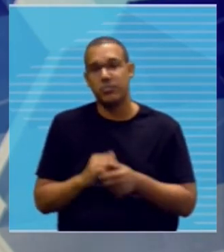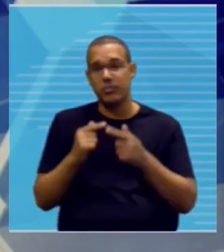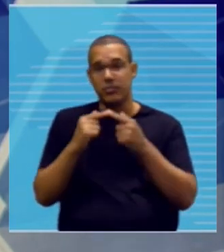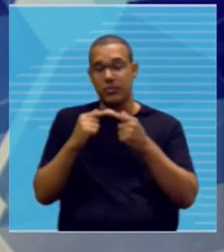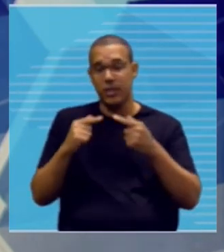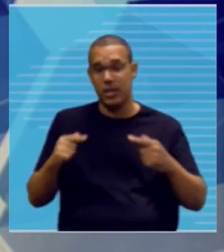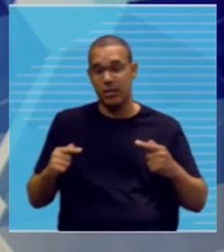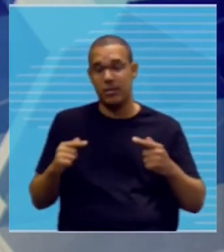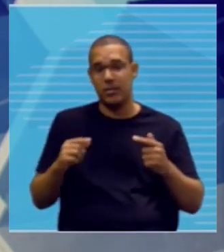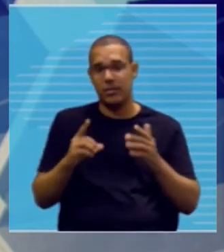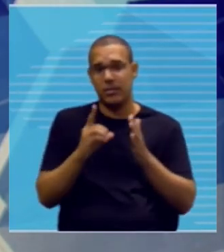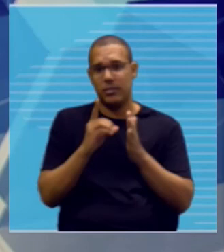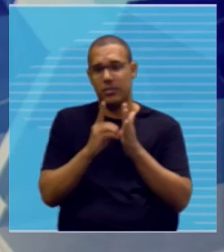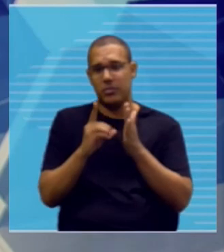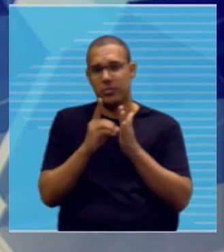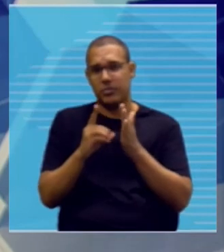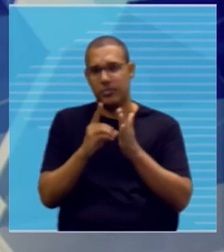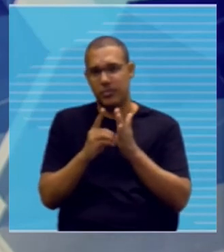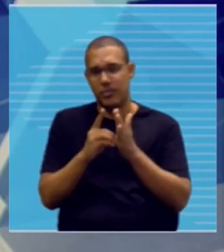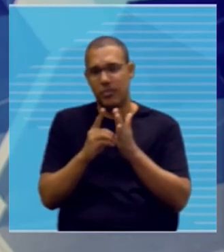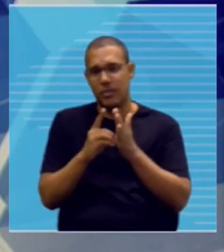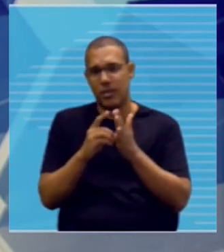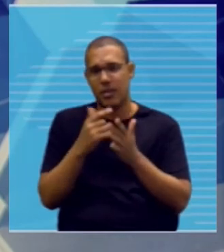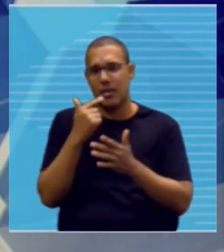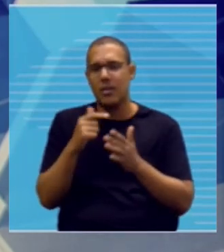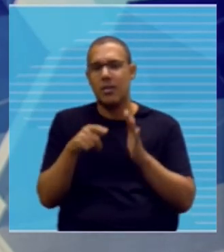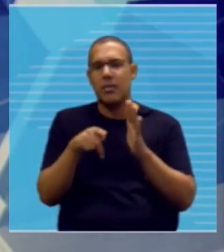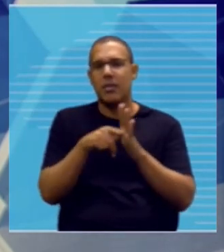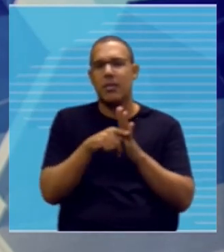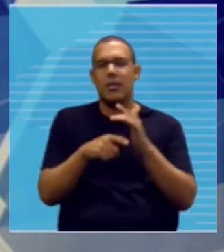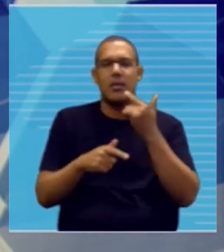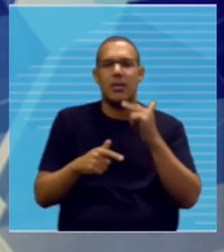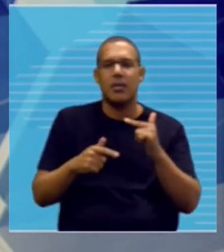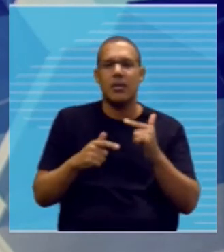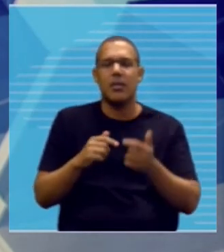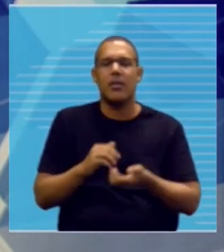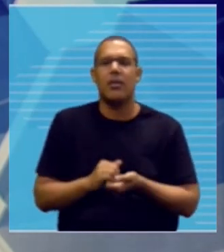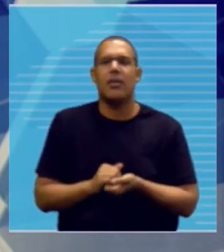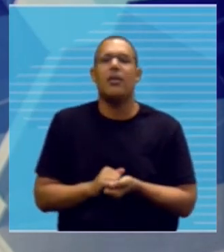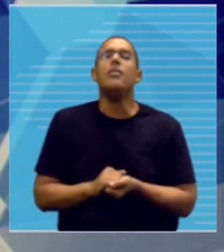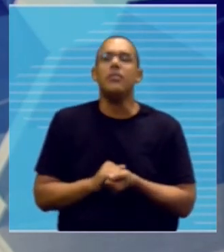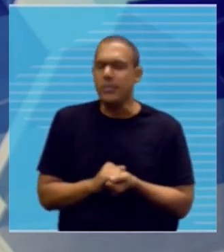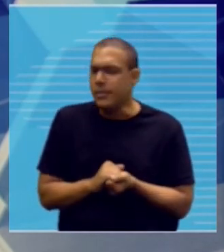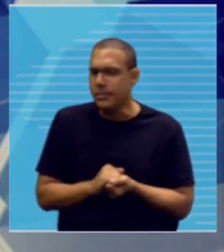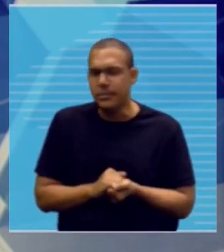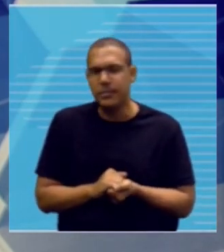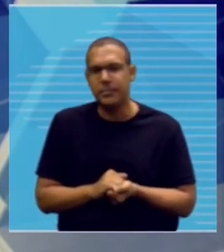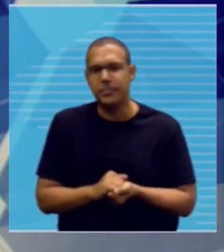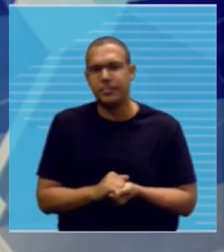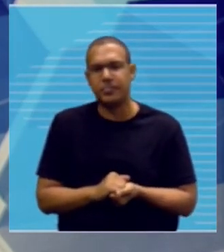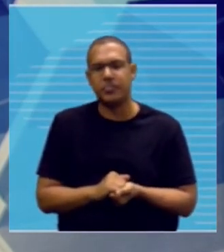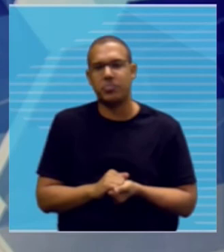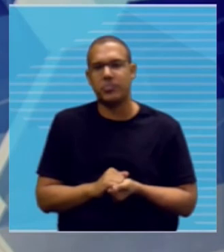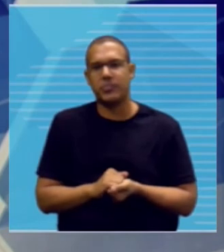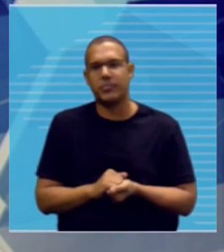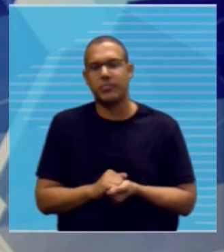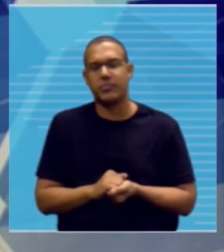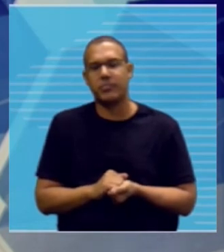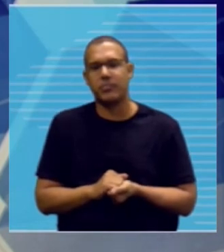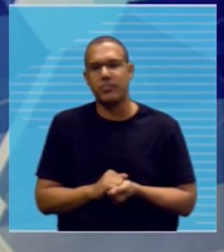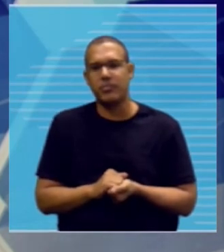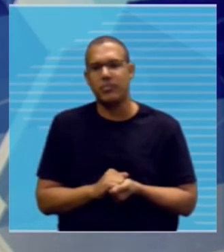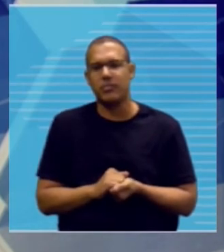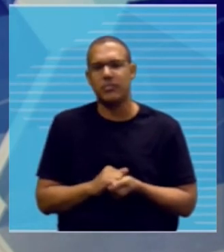gramática o dicionário é a língua falando da própria língua Ok exemplo de metalinguagem professor tem algumas